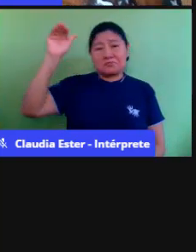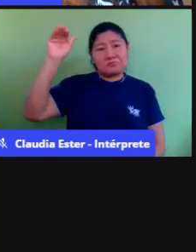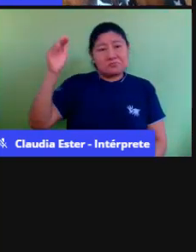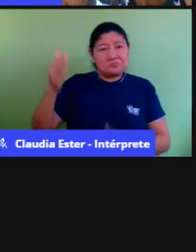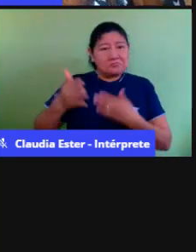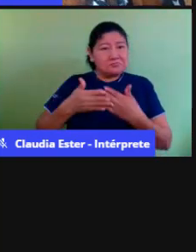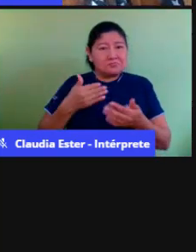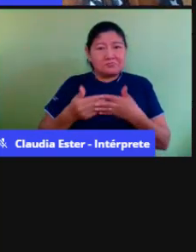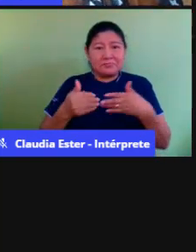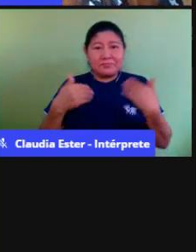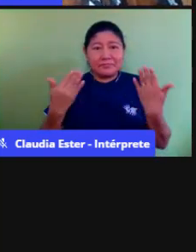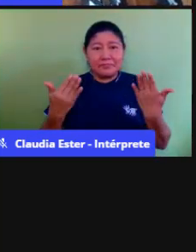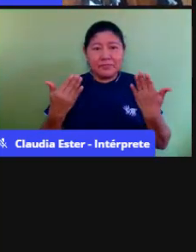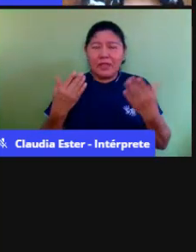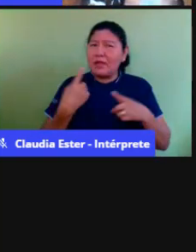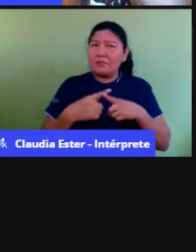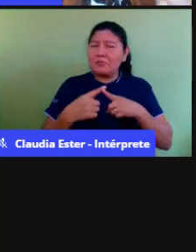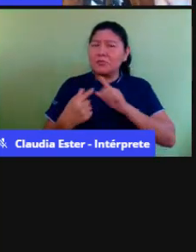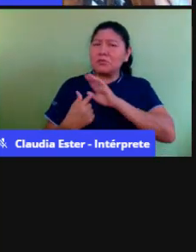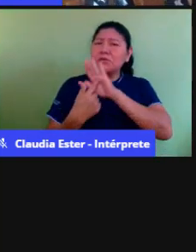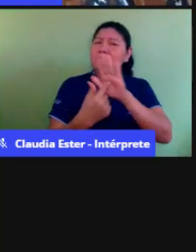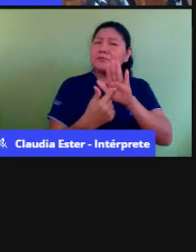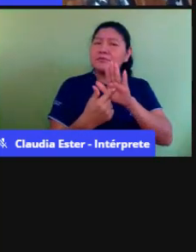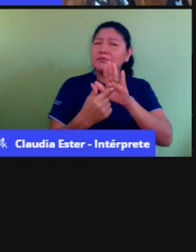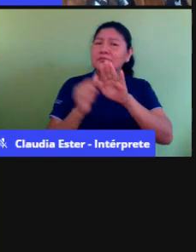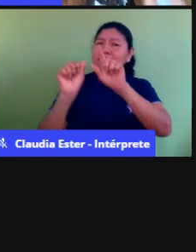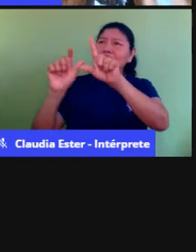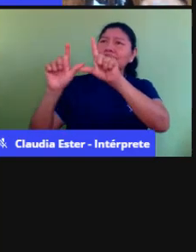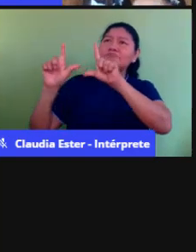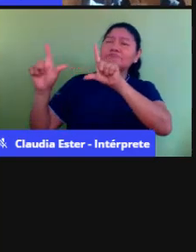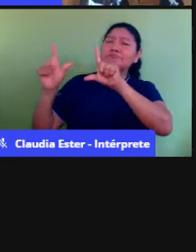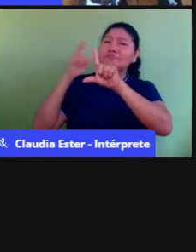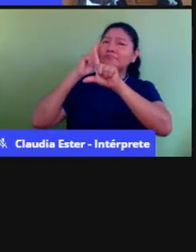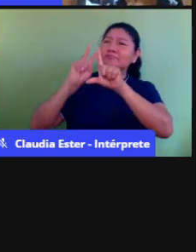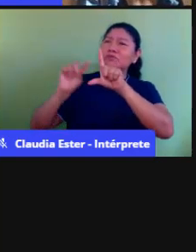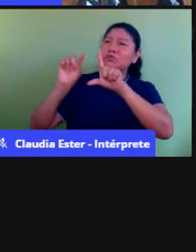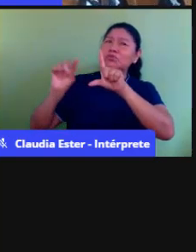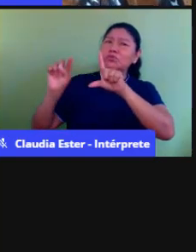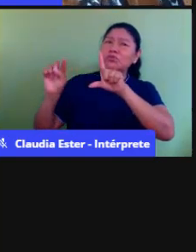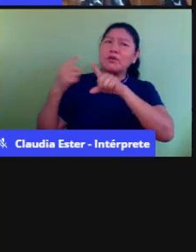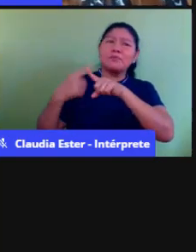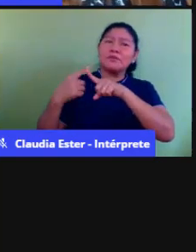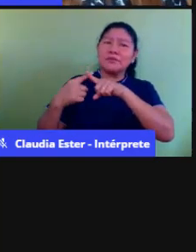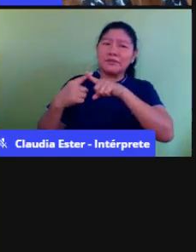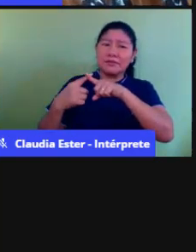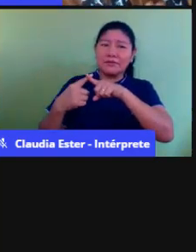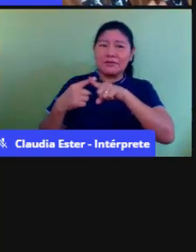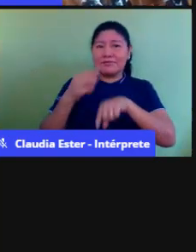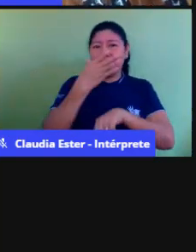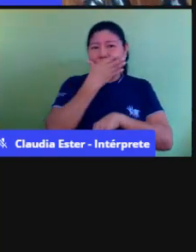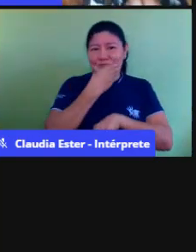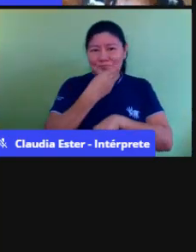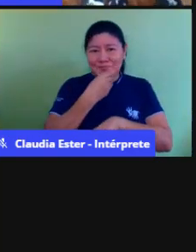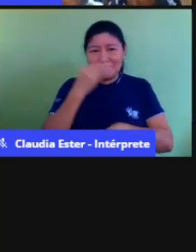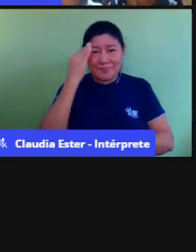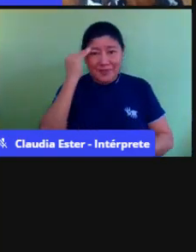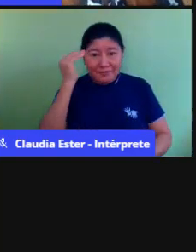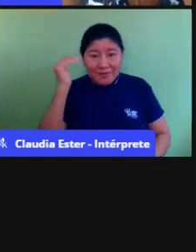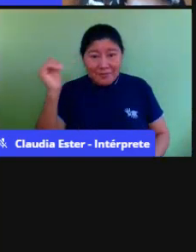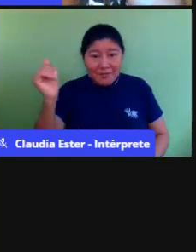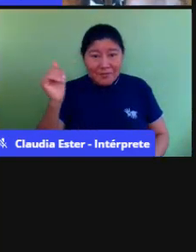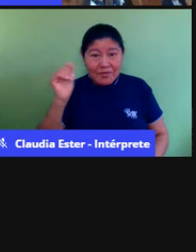nós queremos dizer com isso? Nesse caso, Pablo Picasso, ele queria desenhar o seu